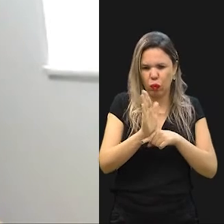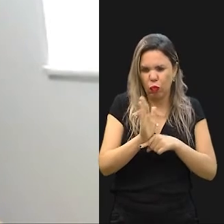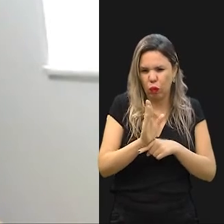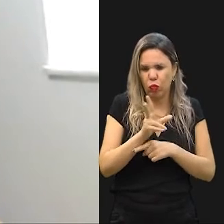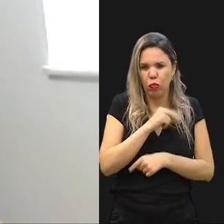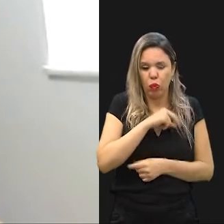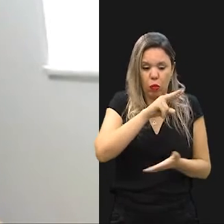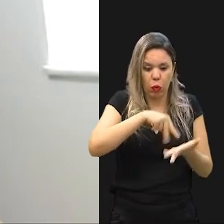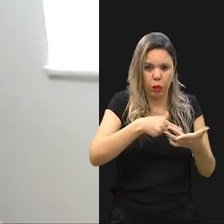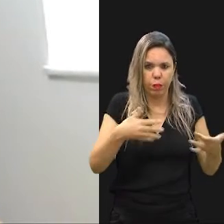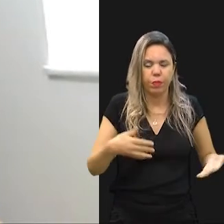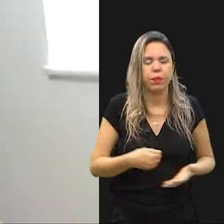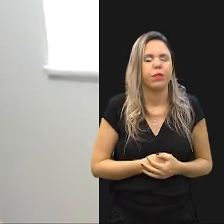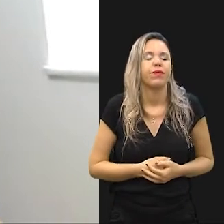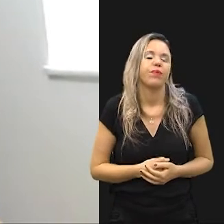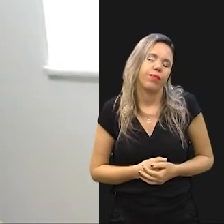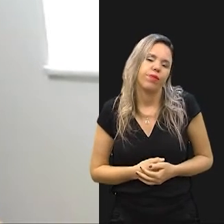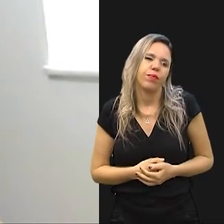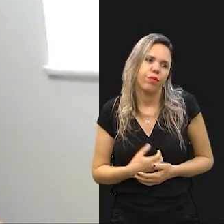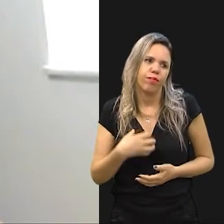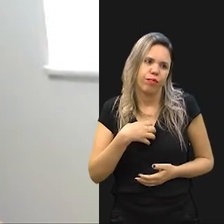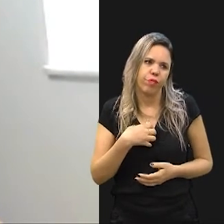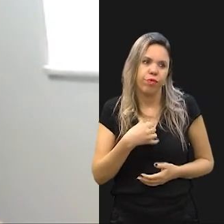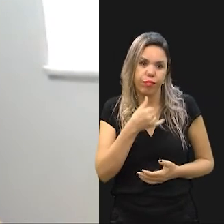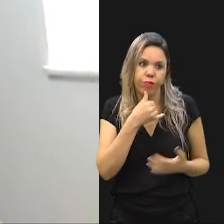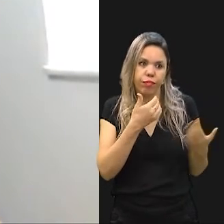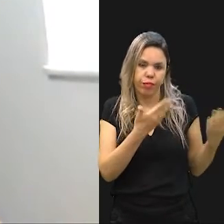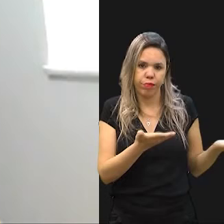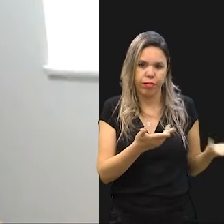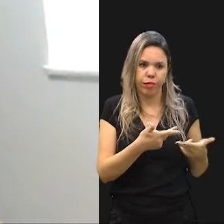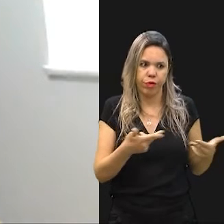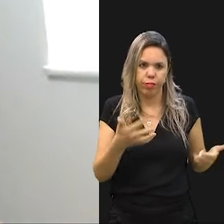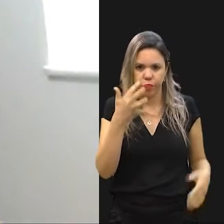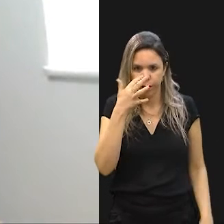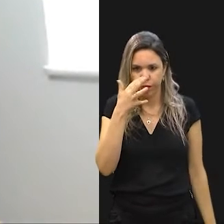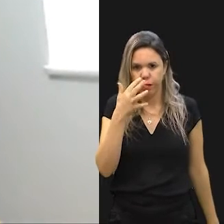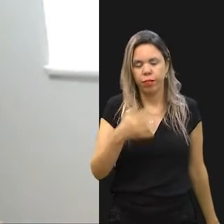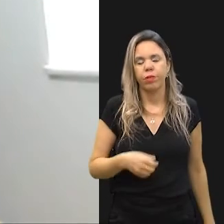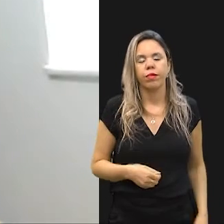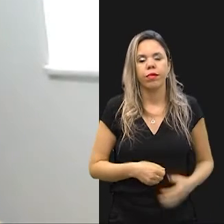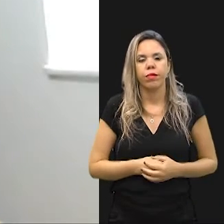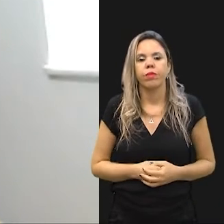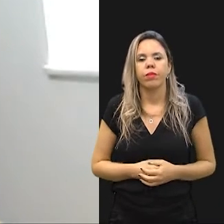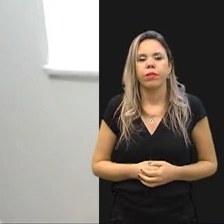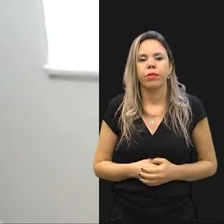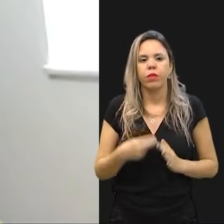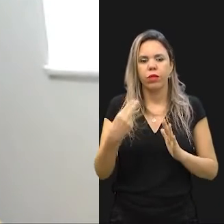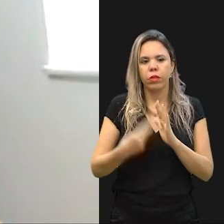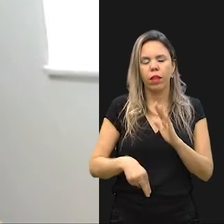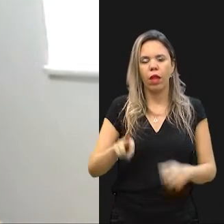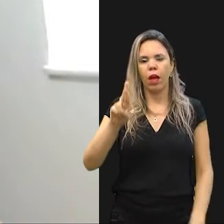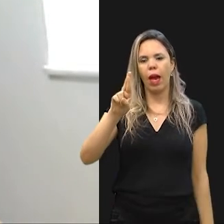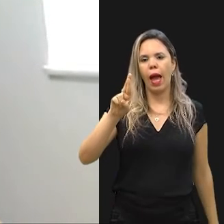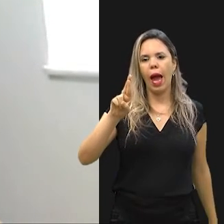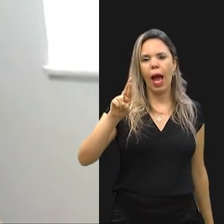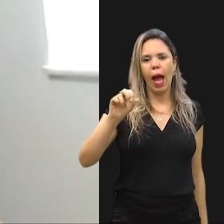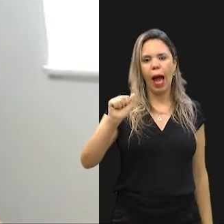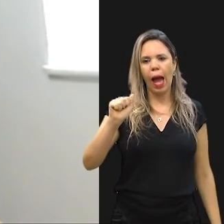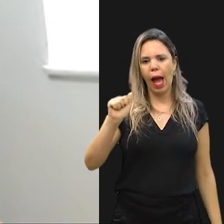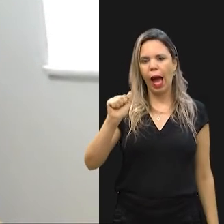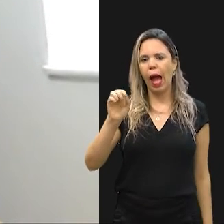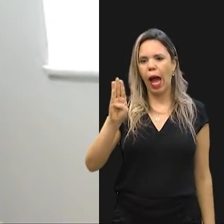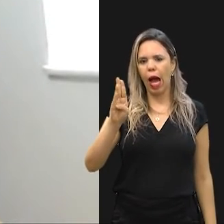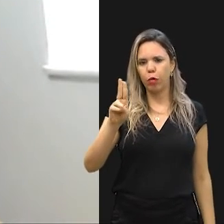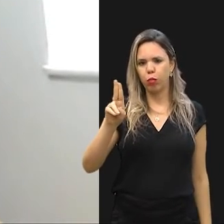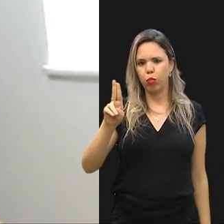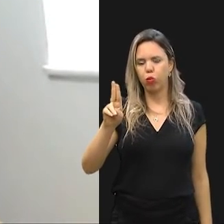os relatos, de fato, é algo impressionante. E esse nome, Habub, vem